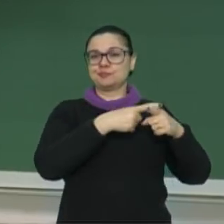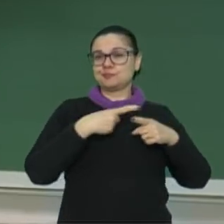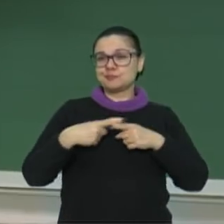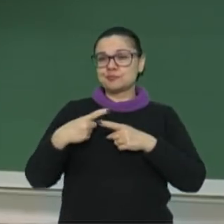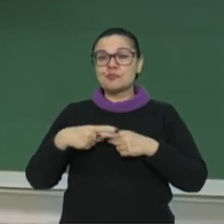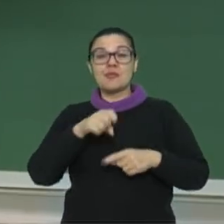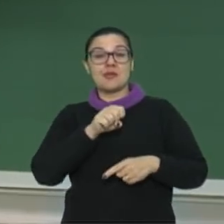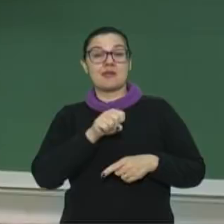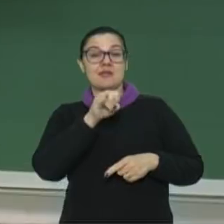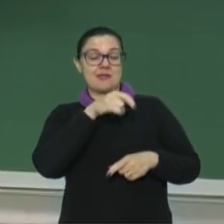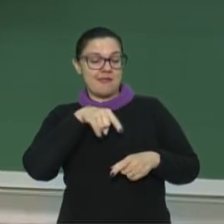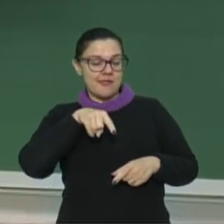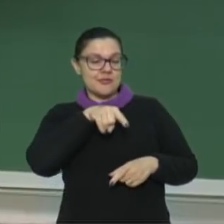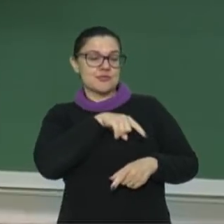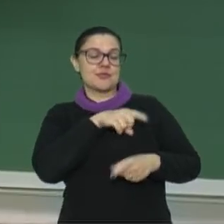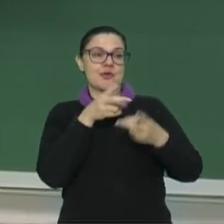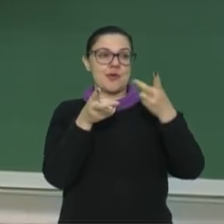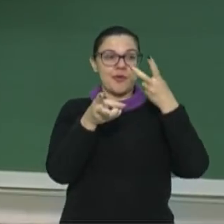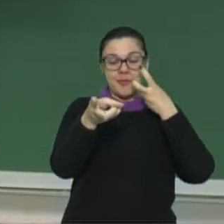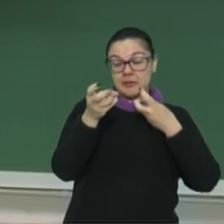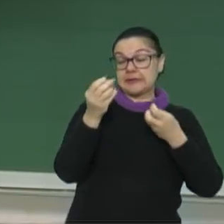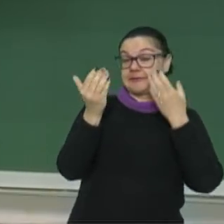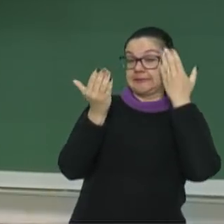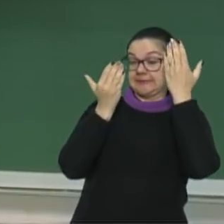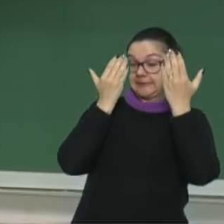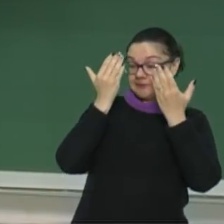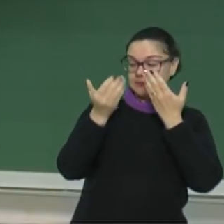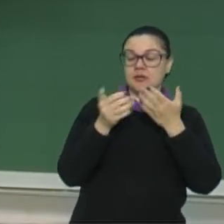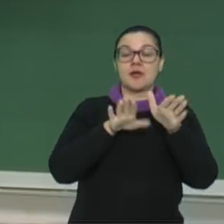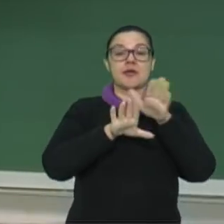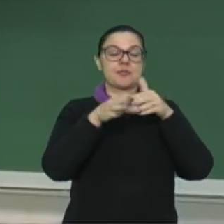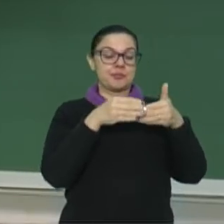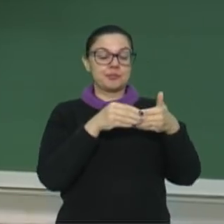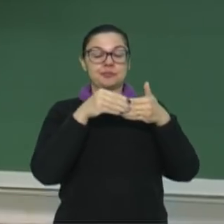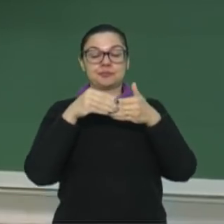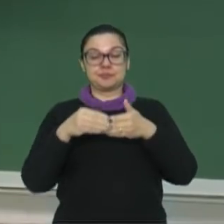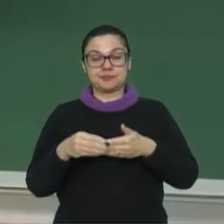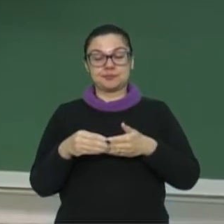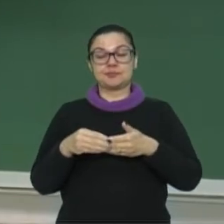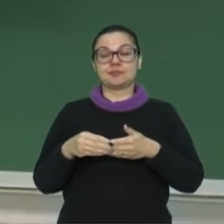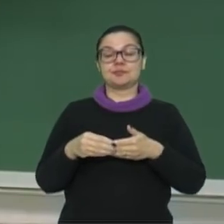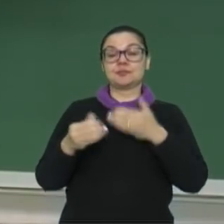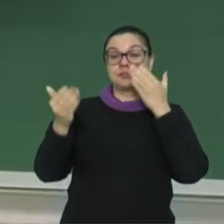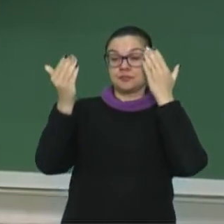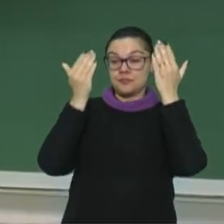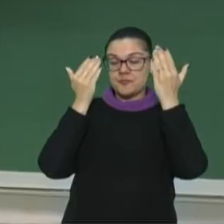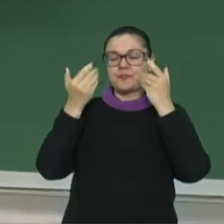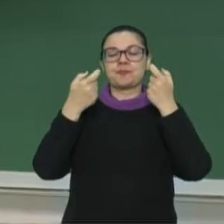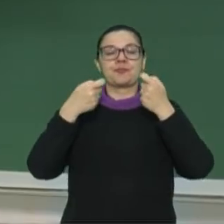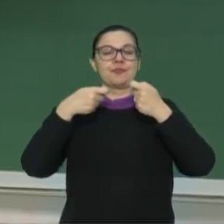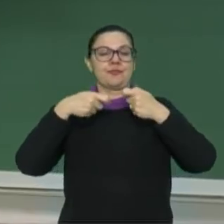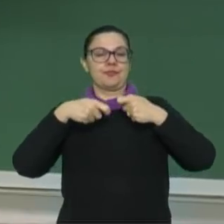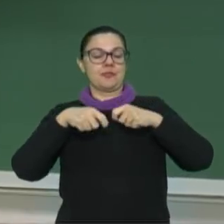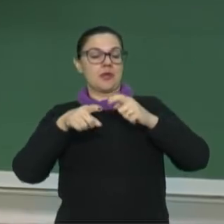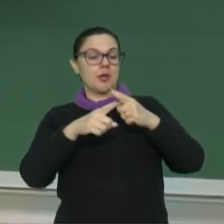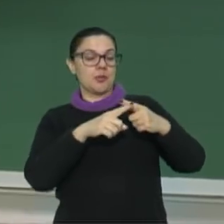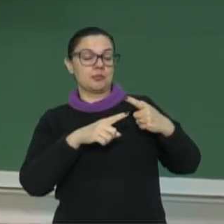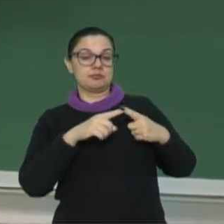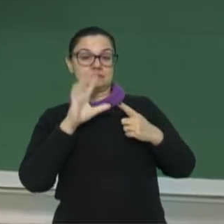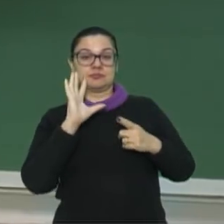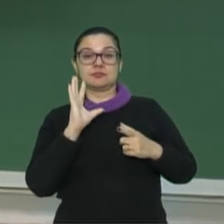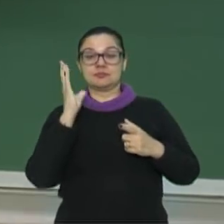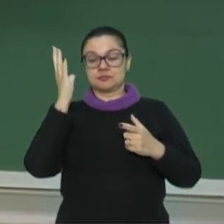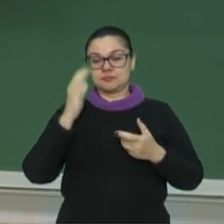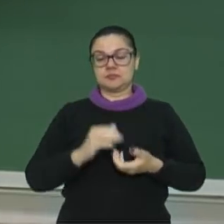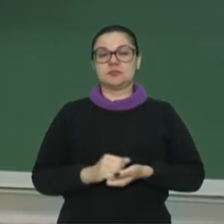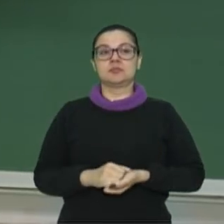a gente parar para pensar, fazer uma análise, às vezes precisa de acompanhamento para isso, a gente vai descobrir por que a gente está agindo daquela forma.